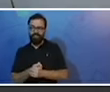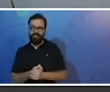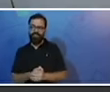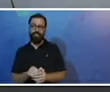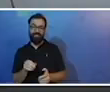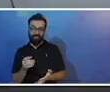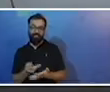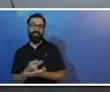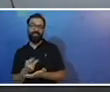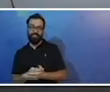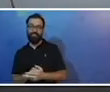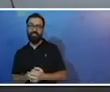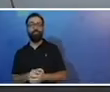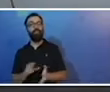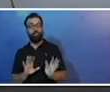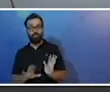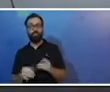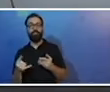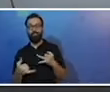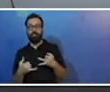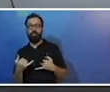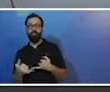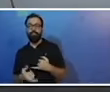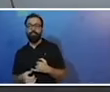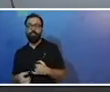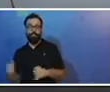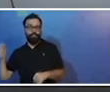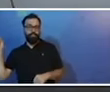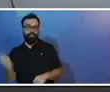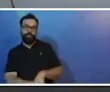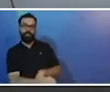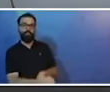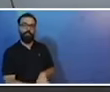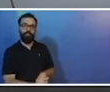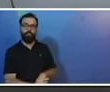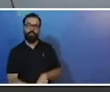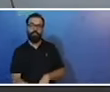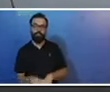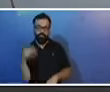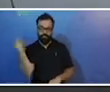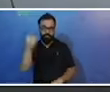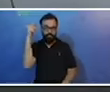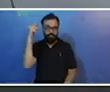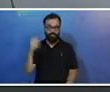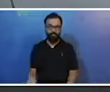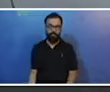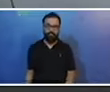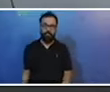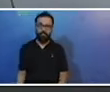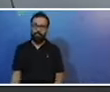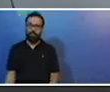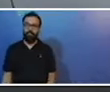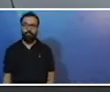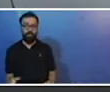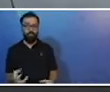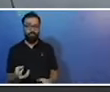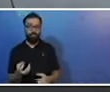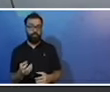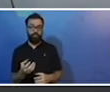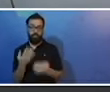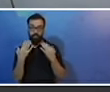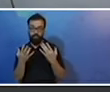é errado mas é apenas uma brincadeira tá então a gente vai vai imitar o pau ó certo o fogo o